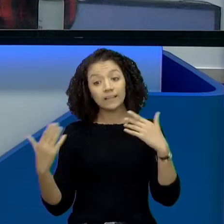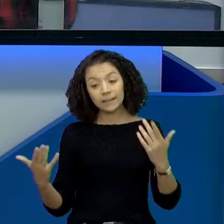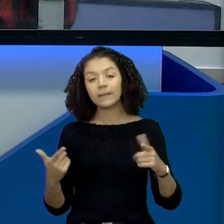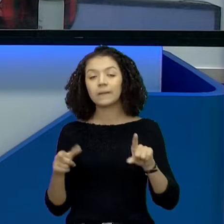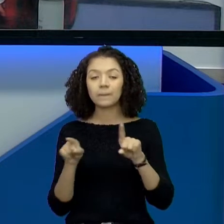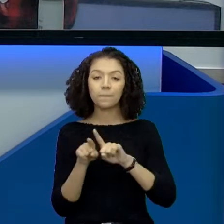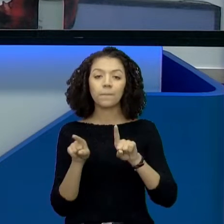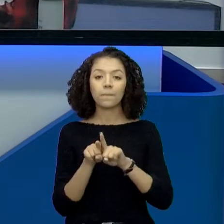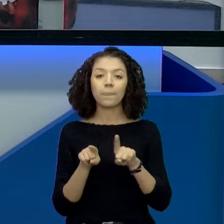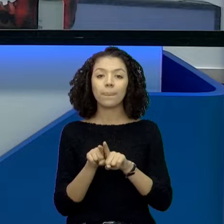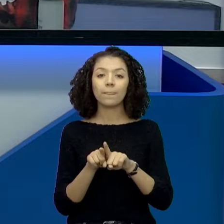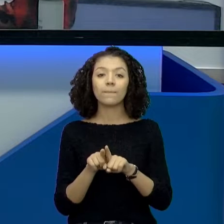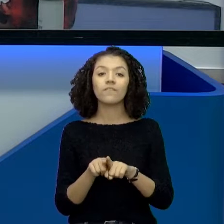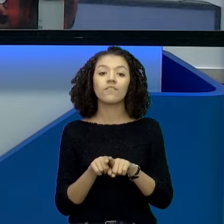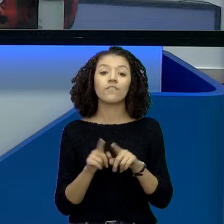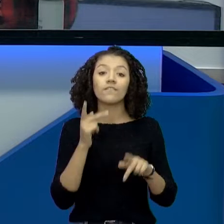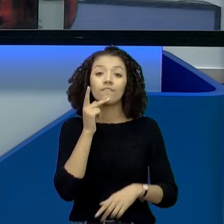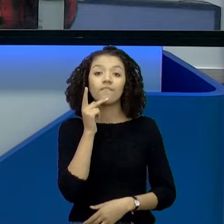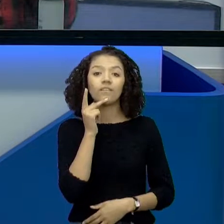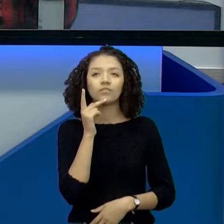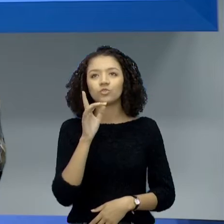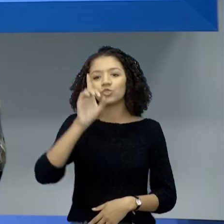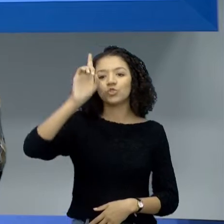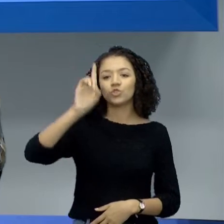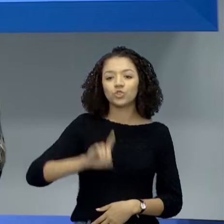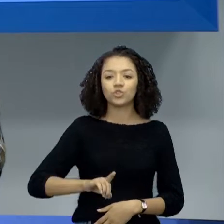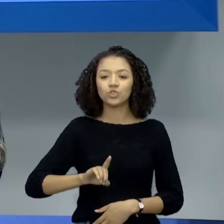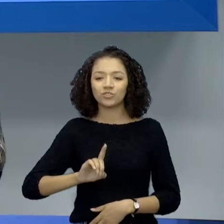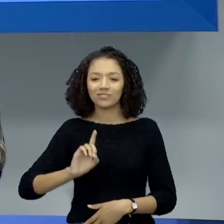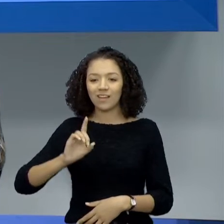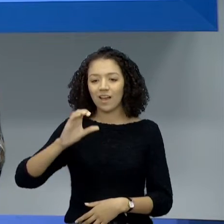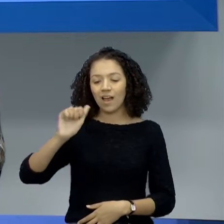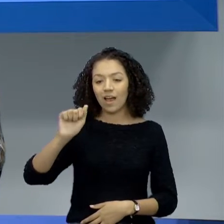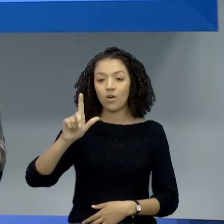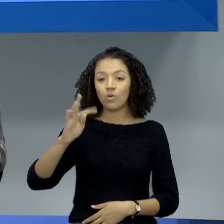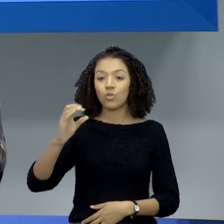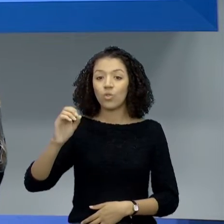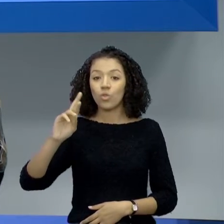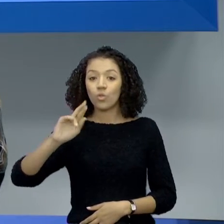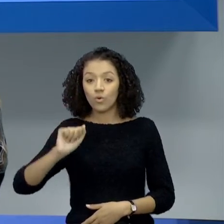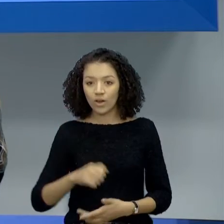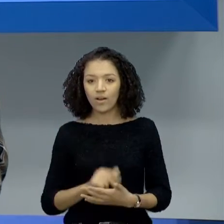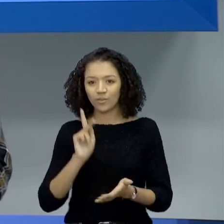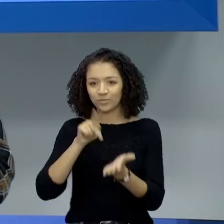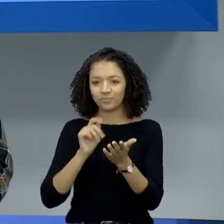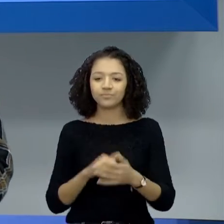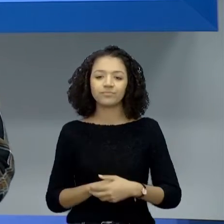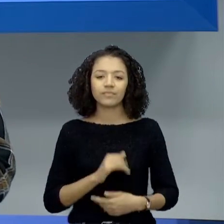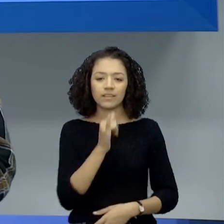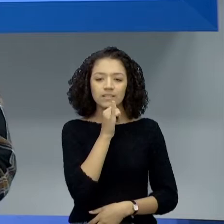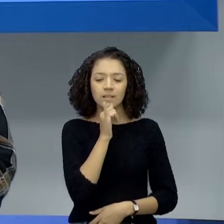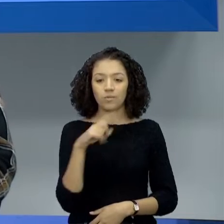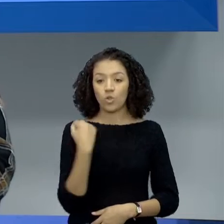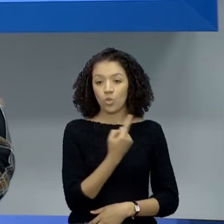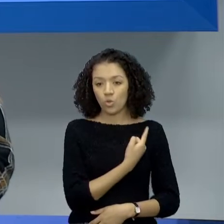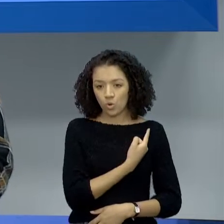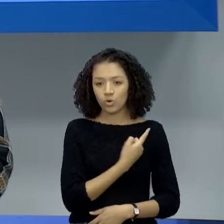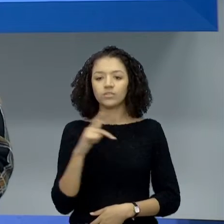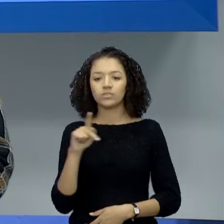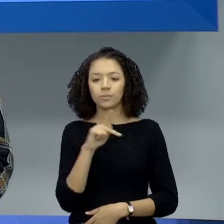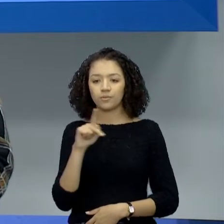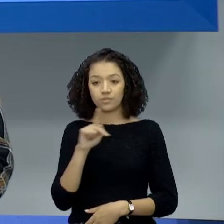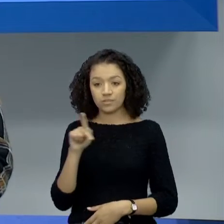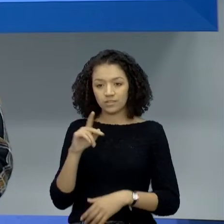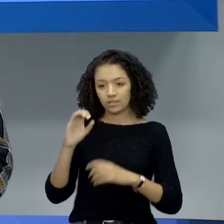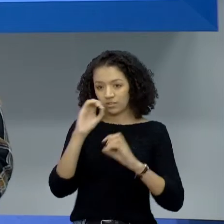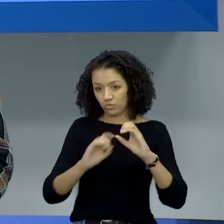pode falar é a questão dos direitos autorais, por exemplo, né? Que para fazer as pesquisas, por exemplo, no nosso caso, né, que somos professores aqui do